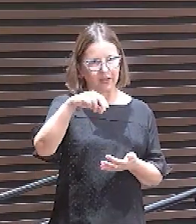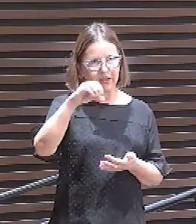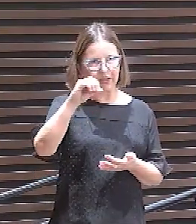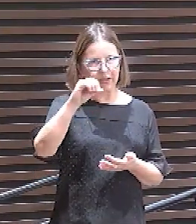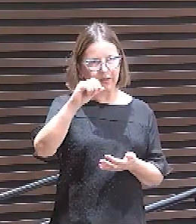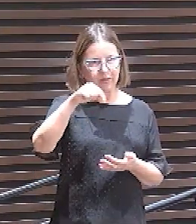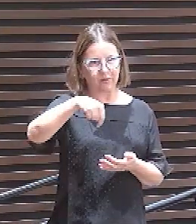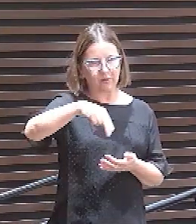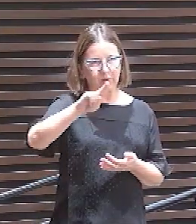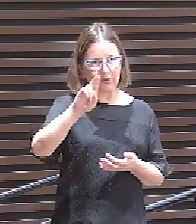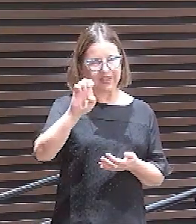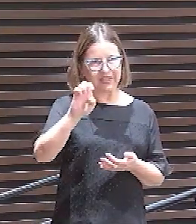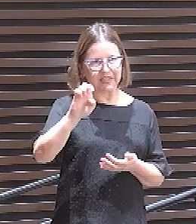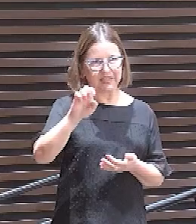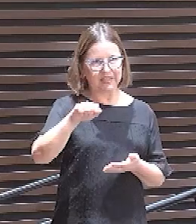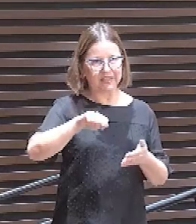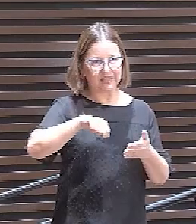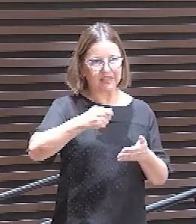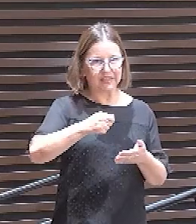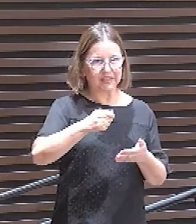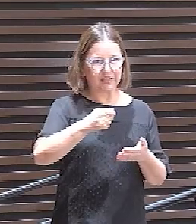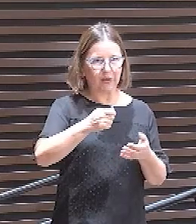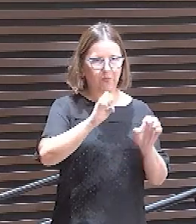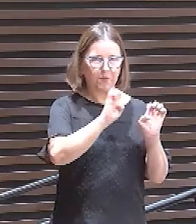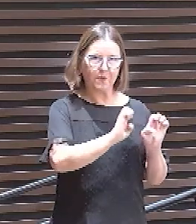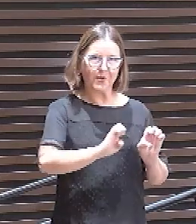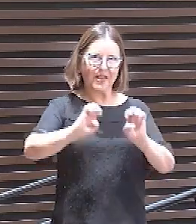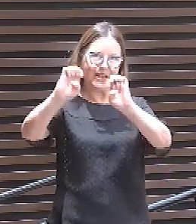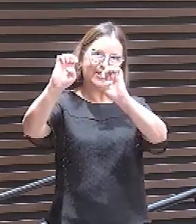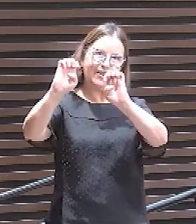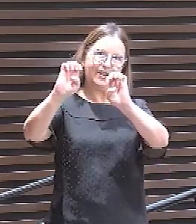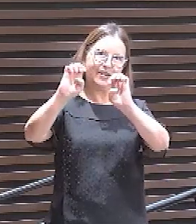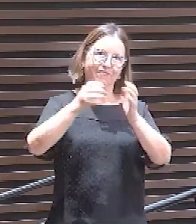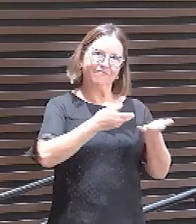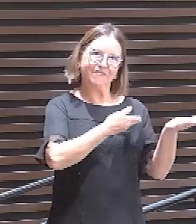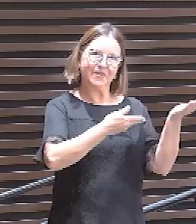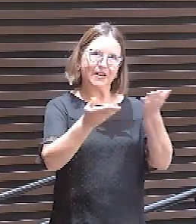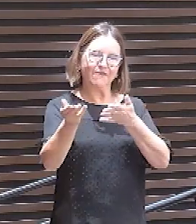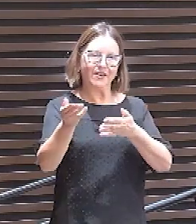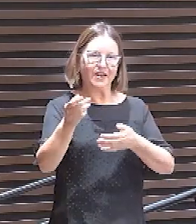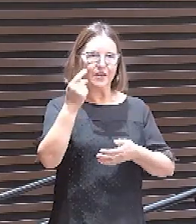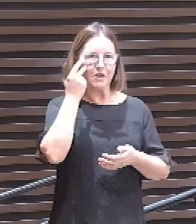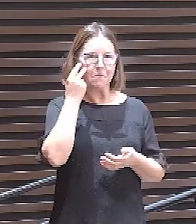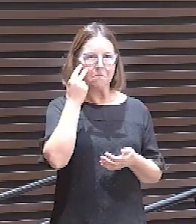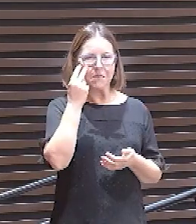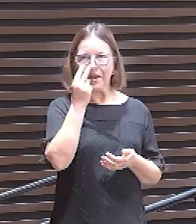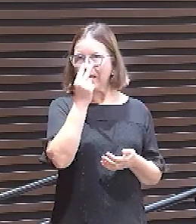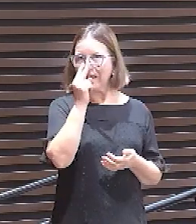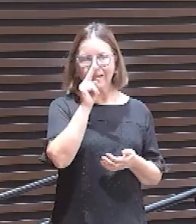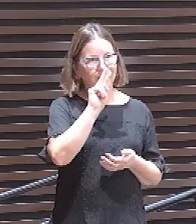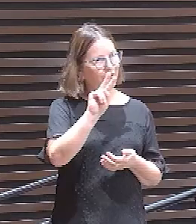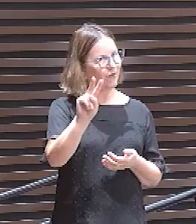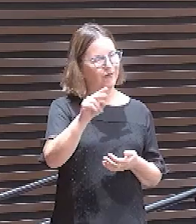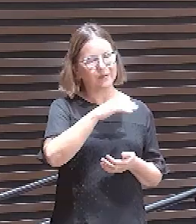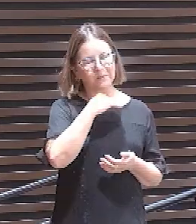Enoque foi trasladado para não ver a morte.